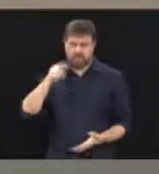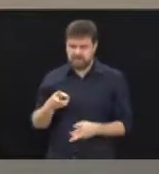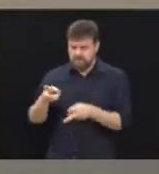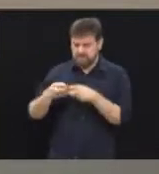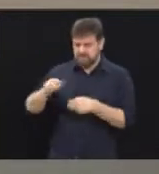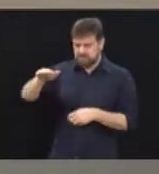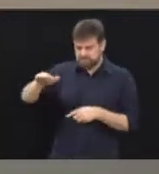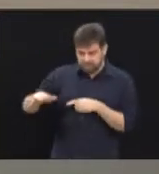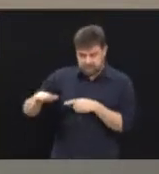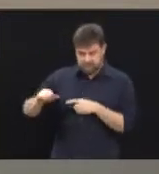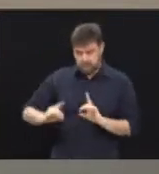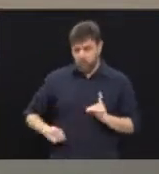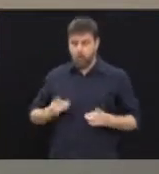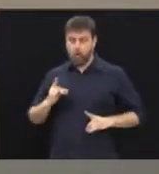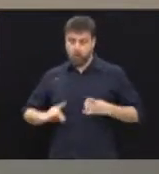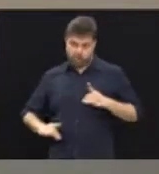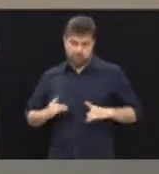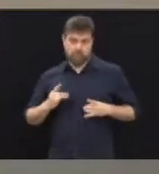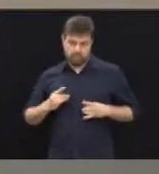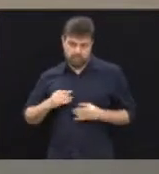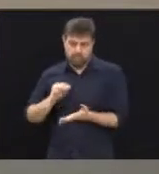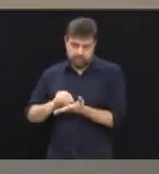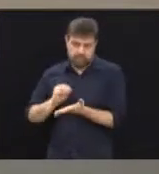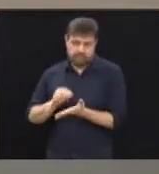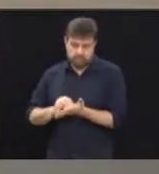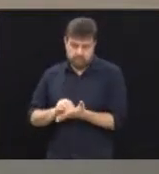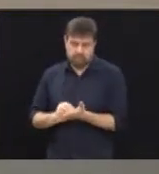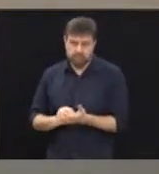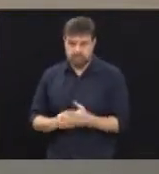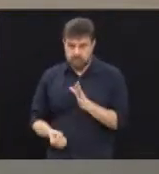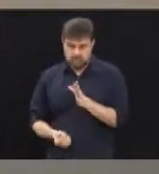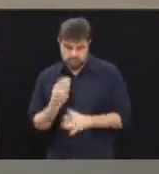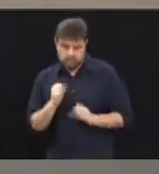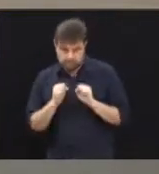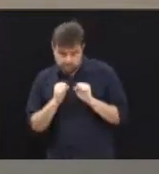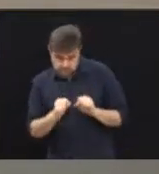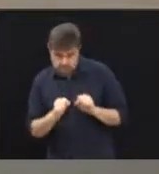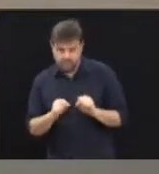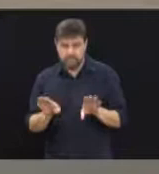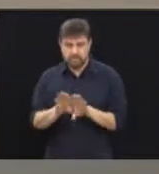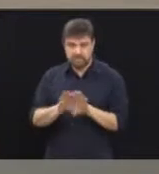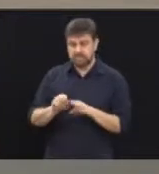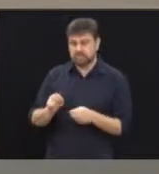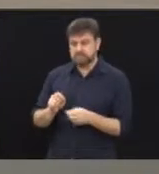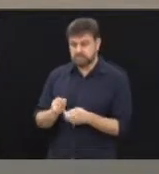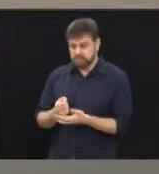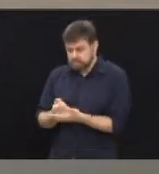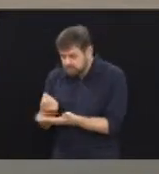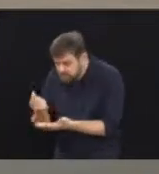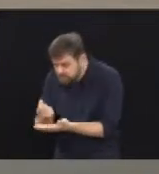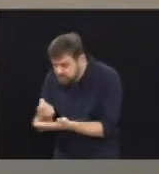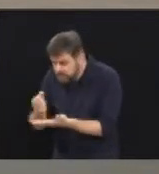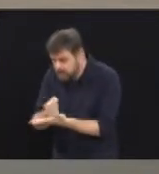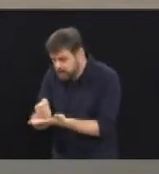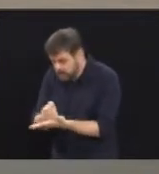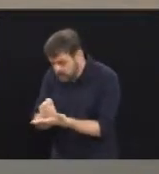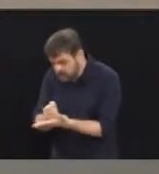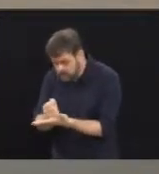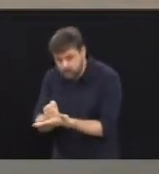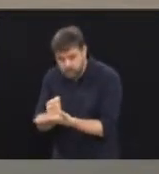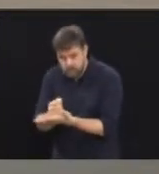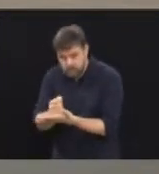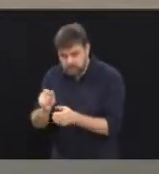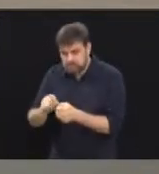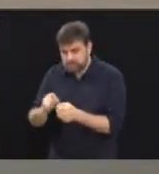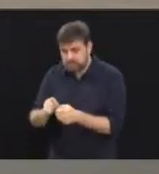falar da deficiência do hormônio de crescimento. Isso pode acontecer. E aí a gente tem que fazer o quê? Repor esse hormônio, é uma